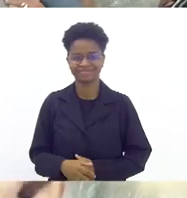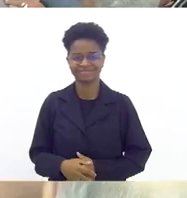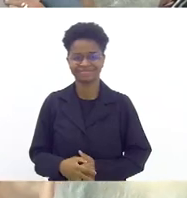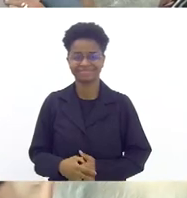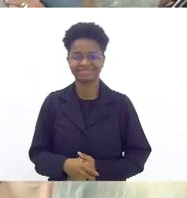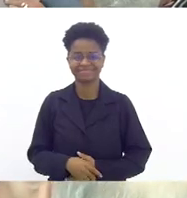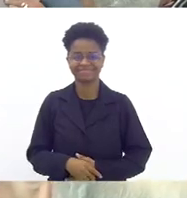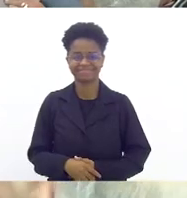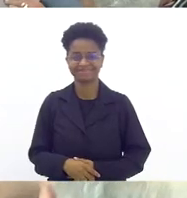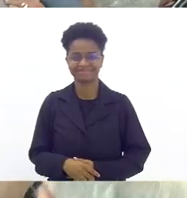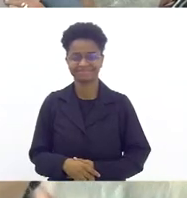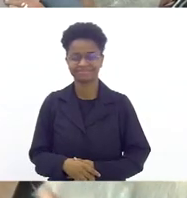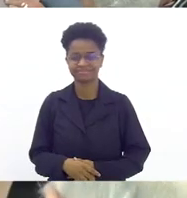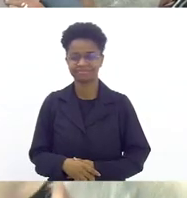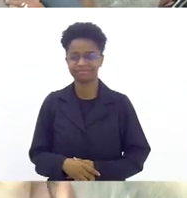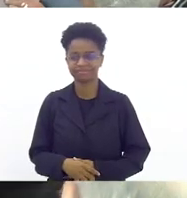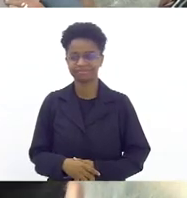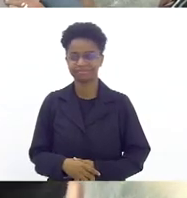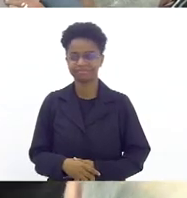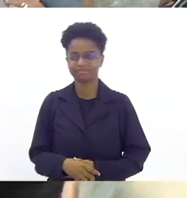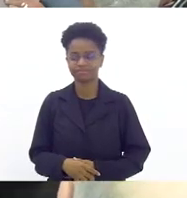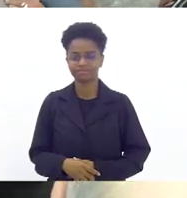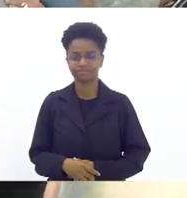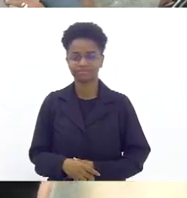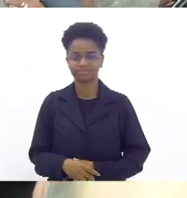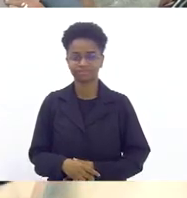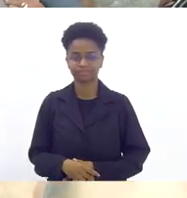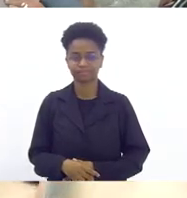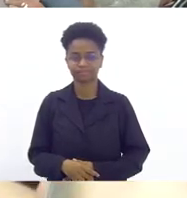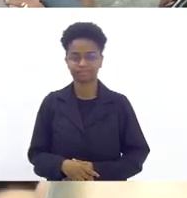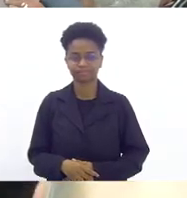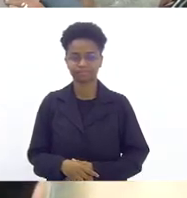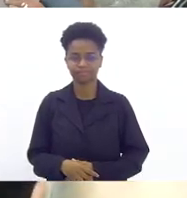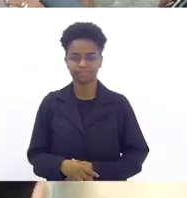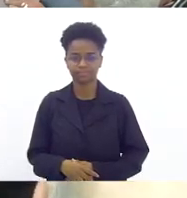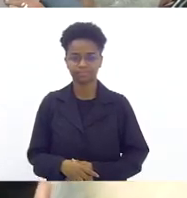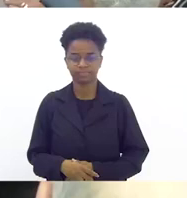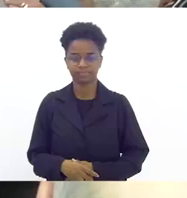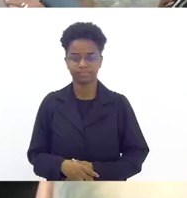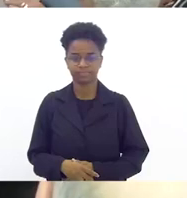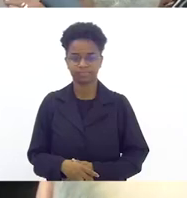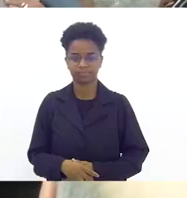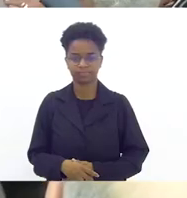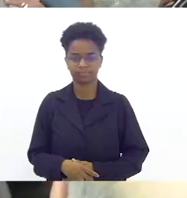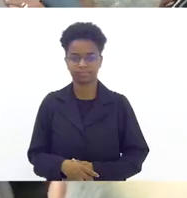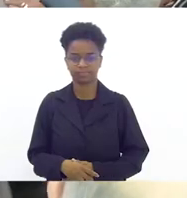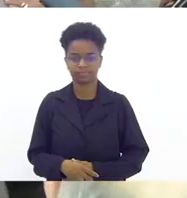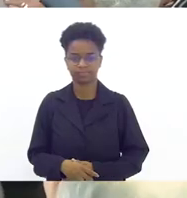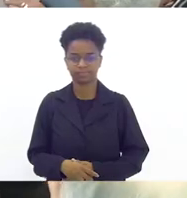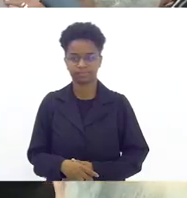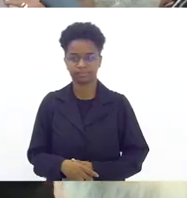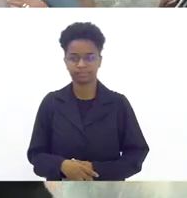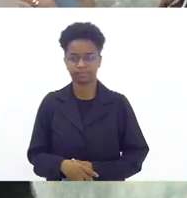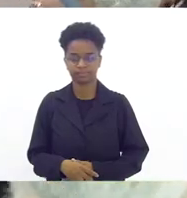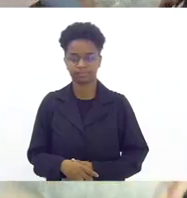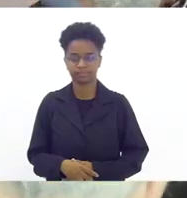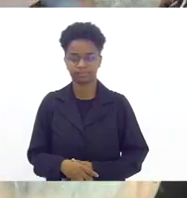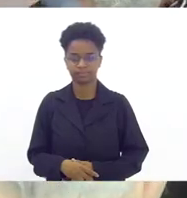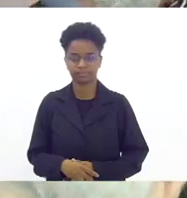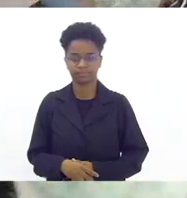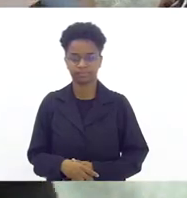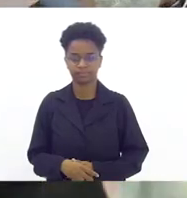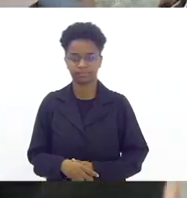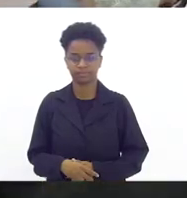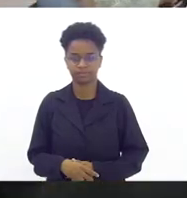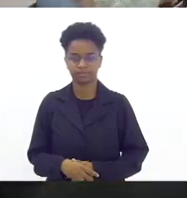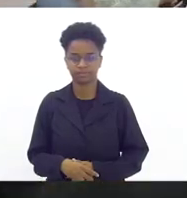que a gente não deixasse passar uns 20 anos, 20 anos de não cumprimento da lei. Então, vamos ler muito breve, muito gostativo, só para a gente me